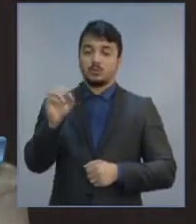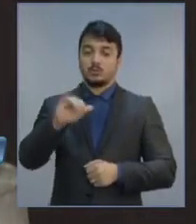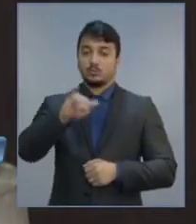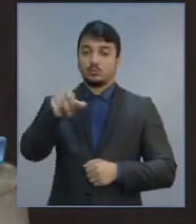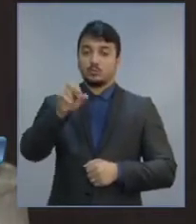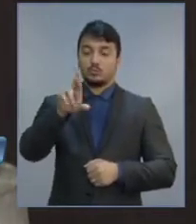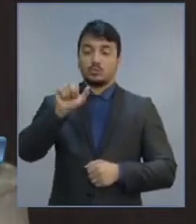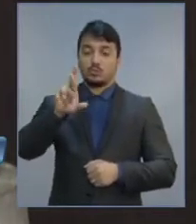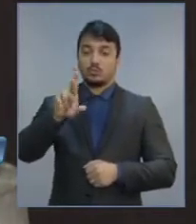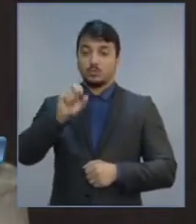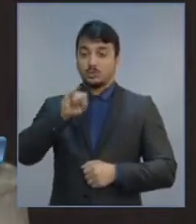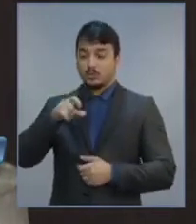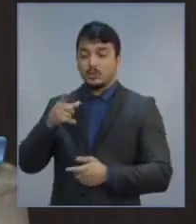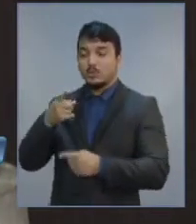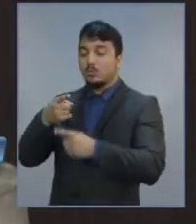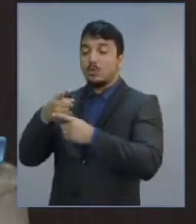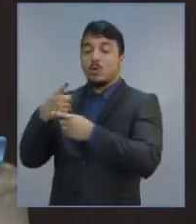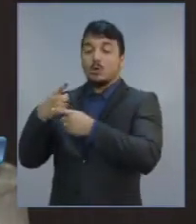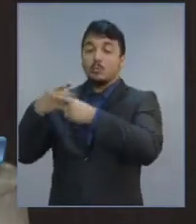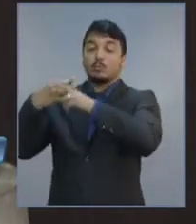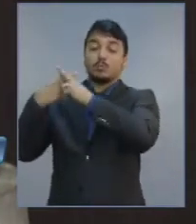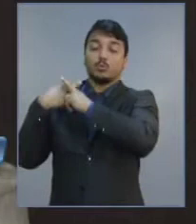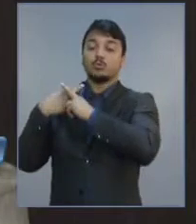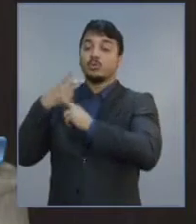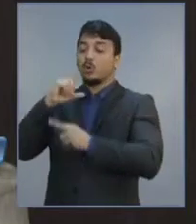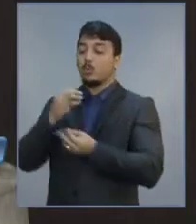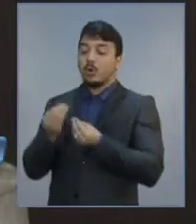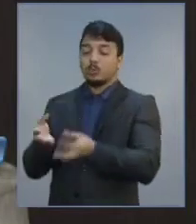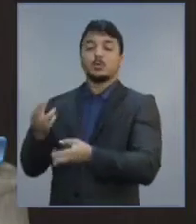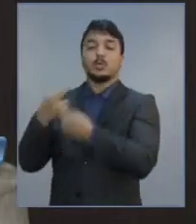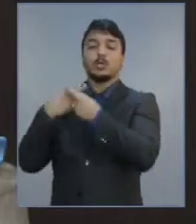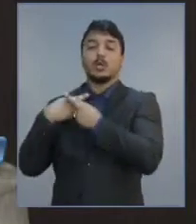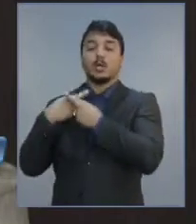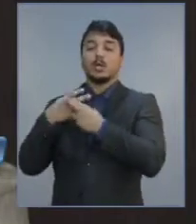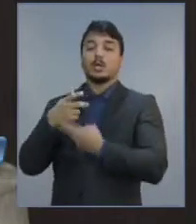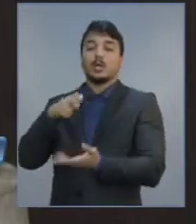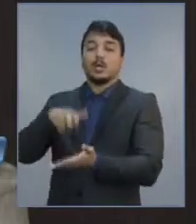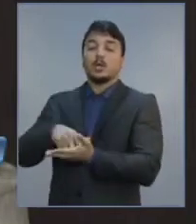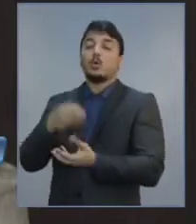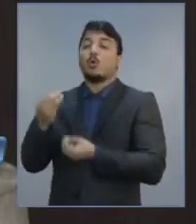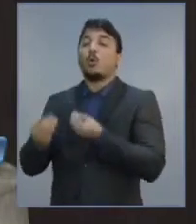se pune, como se pune, quem se pune.